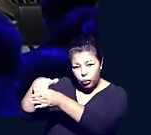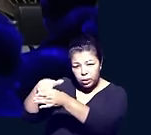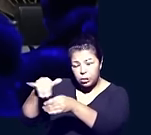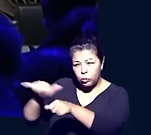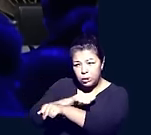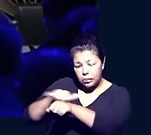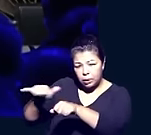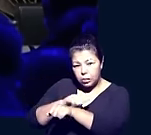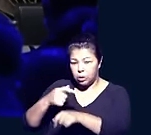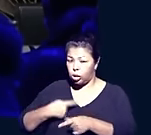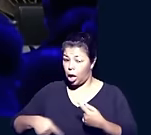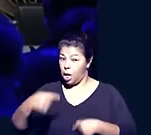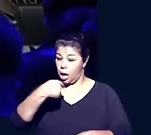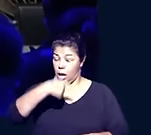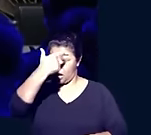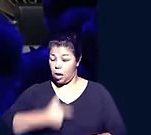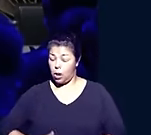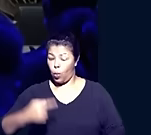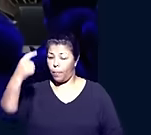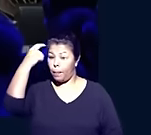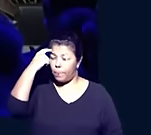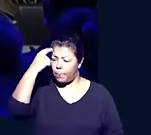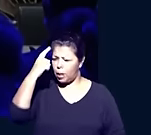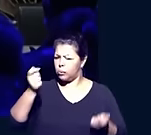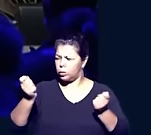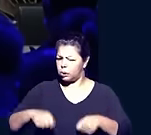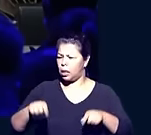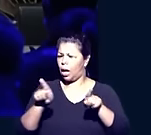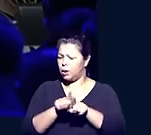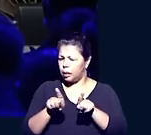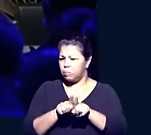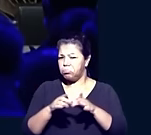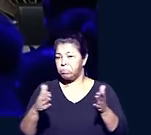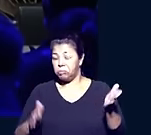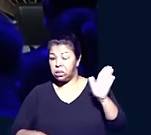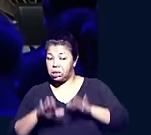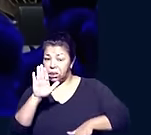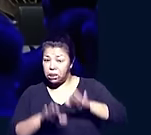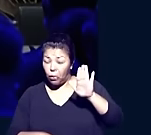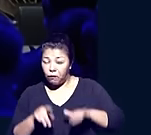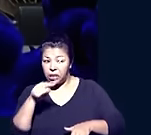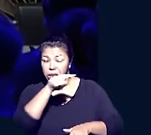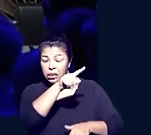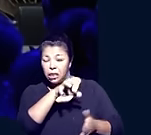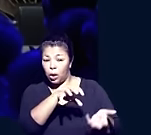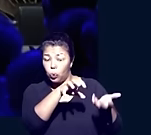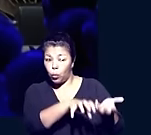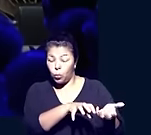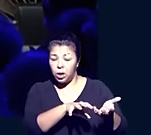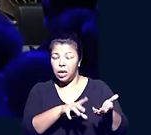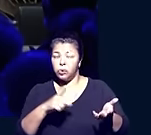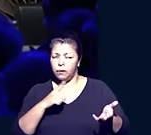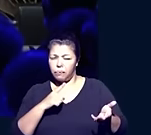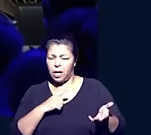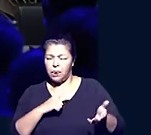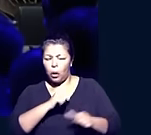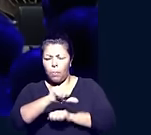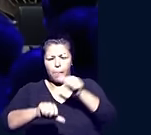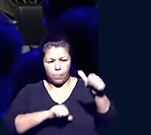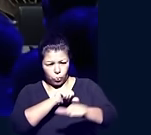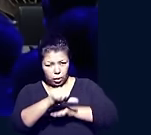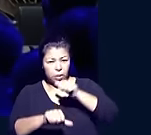penso e posso afirmar que no legislativo dificilmente vai ter alguma proposta de modificação do arcabouo da Meta fiscal